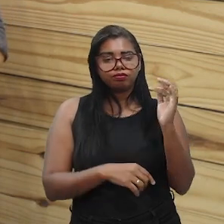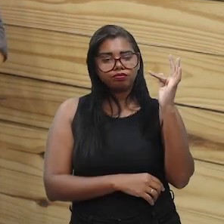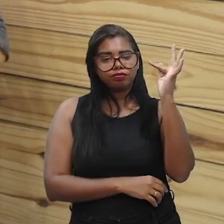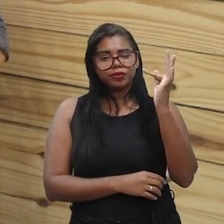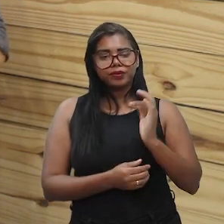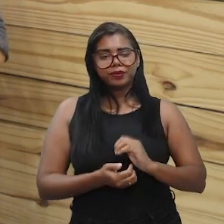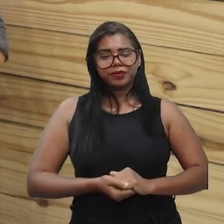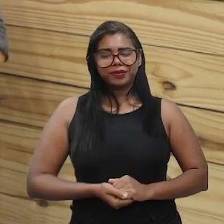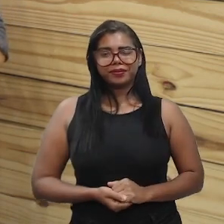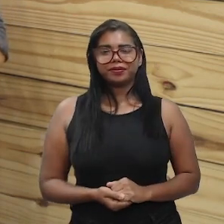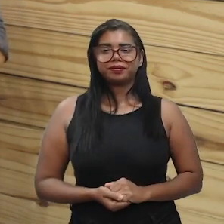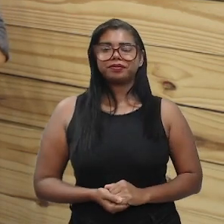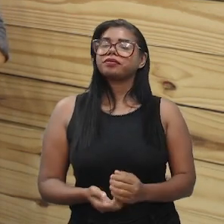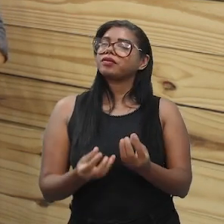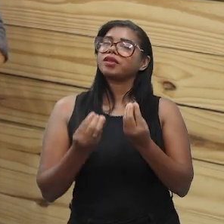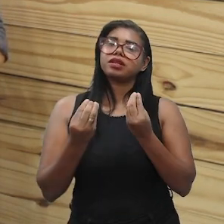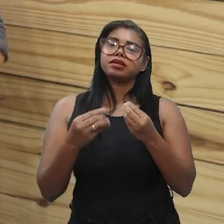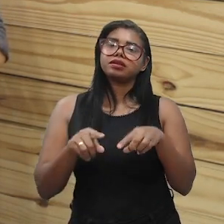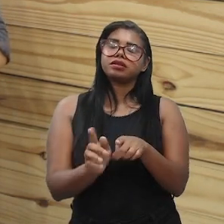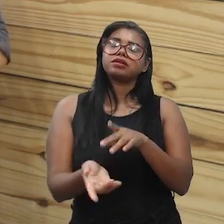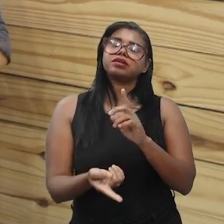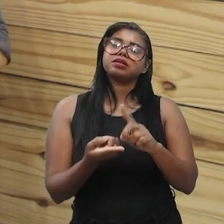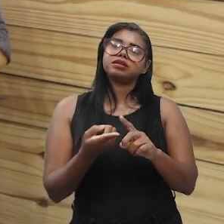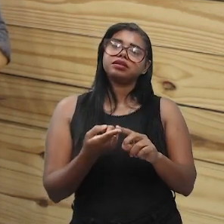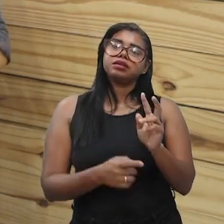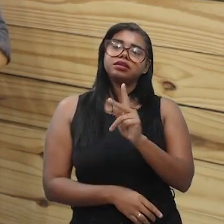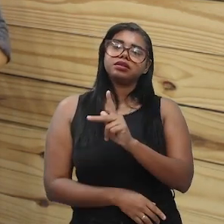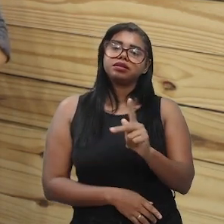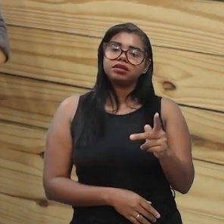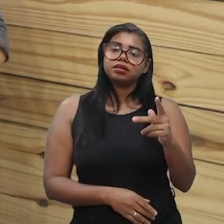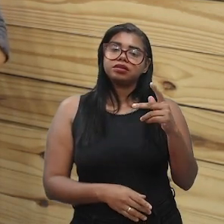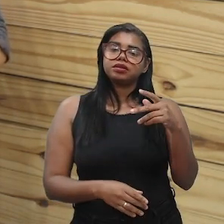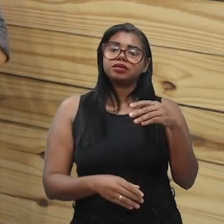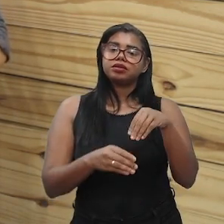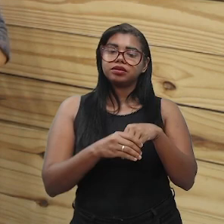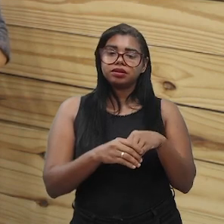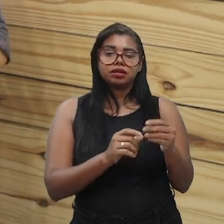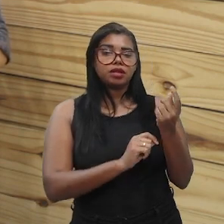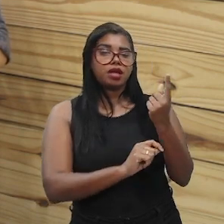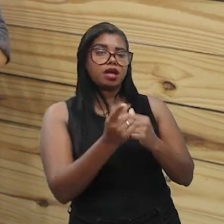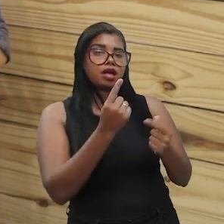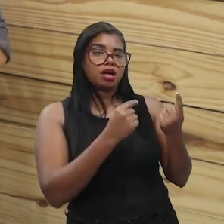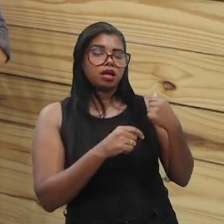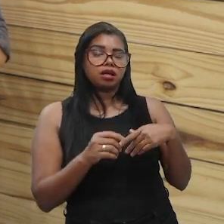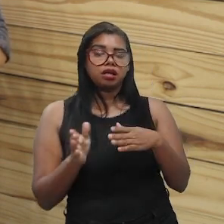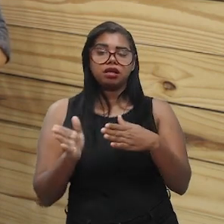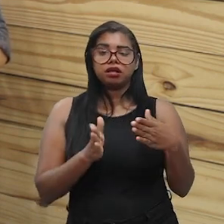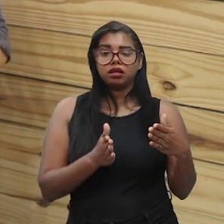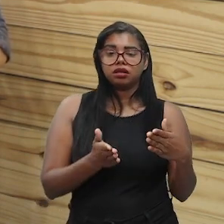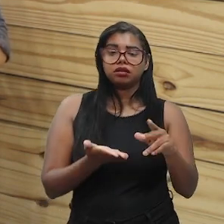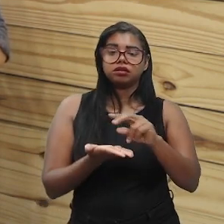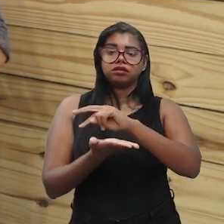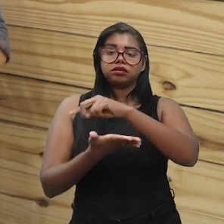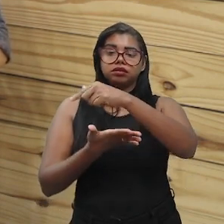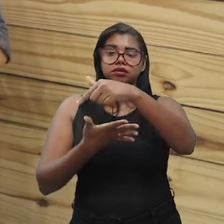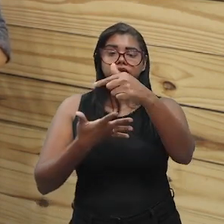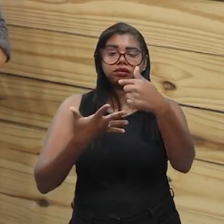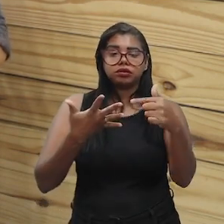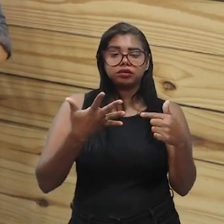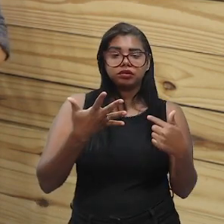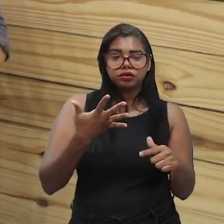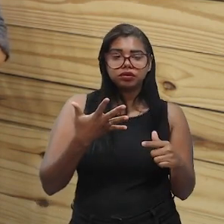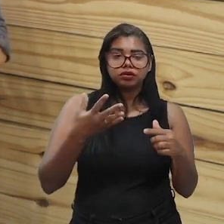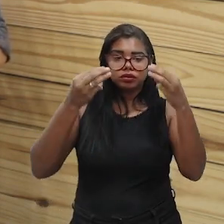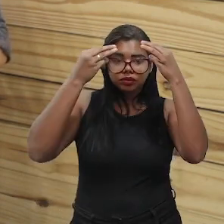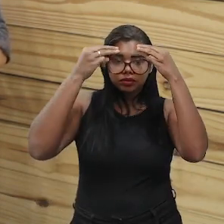futuro. Assim como, professor, a gente, dentro da administração, a gente tem as sub-áreas, e aí a gente tem a sub-área do marketing, por